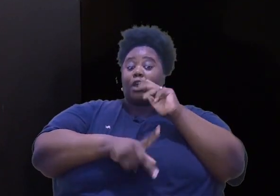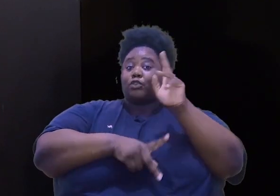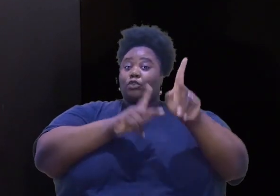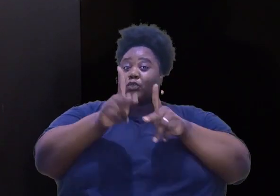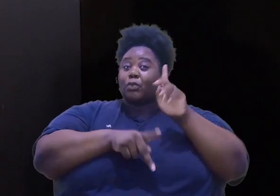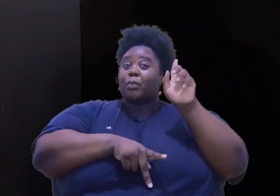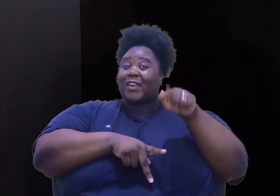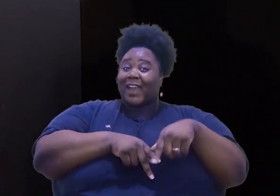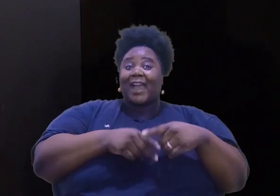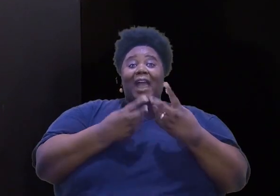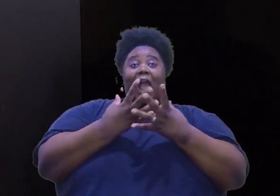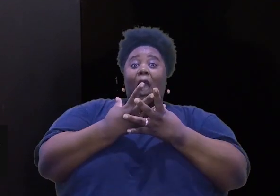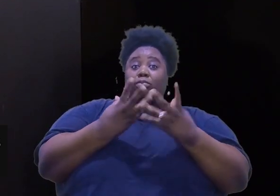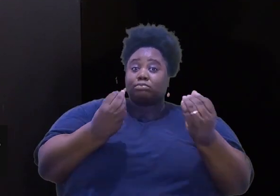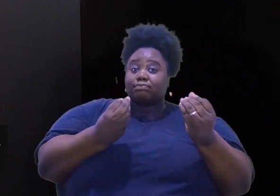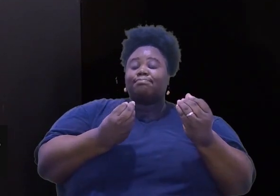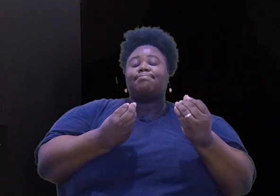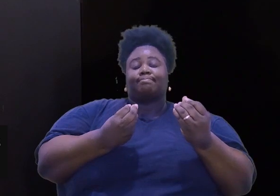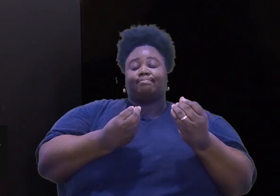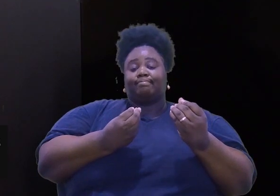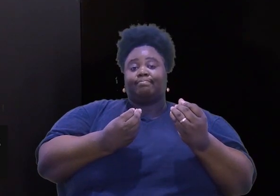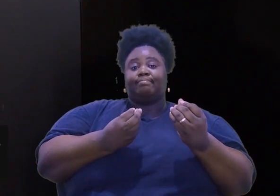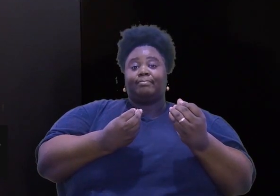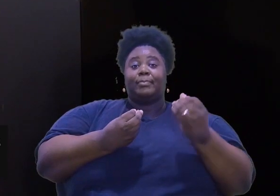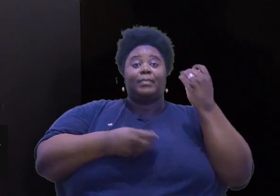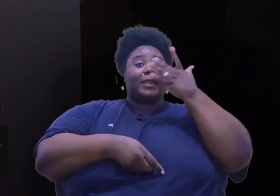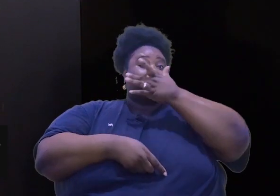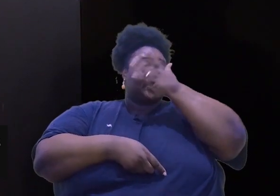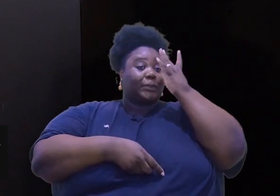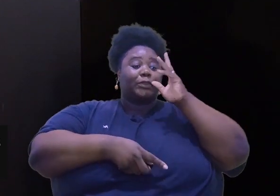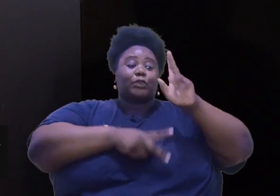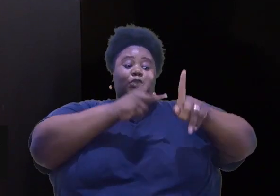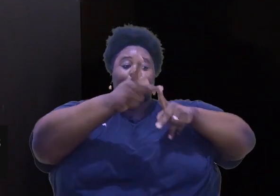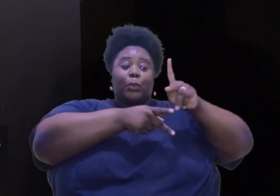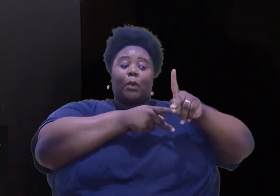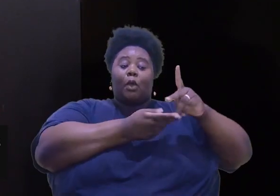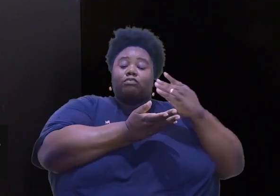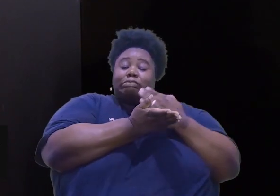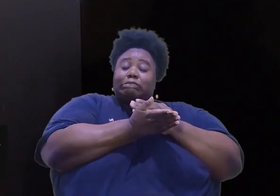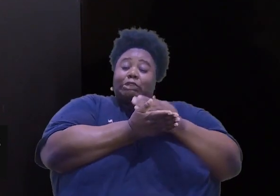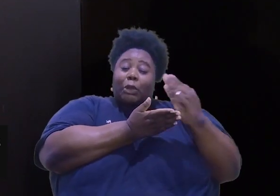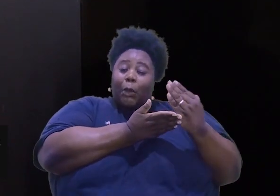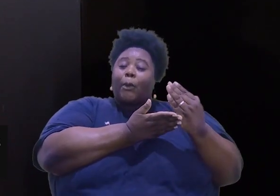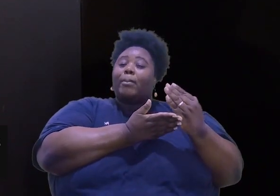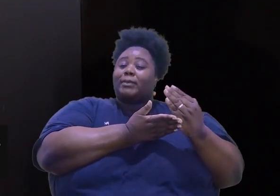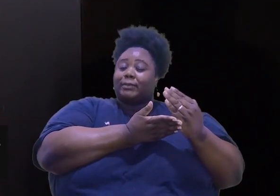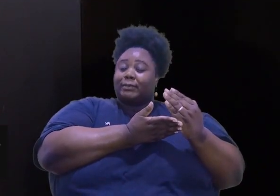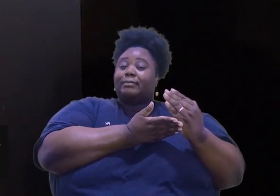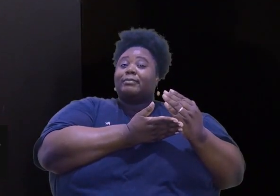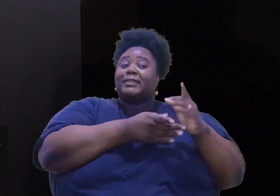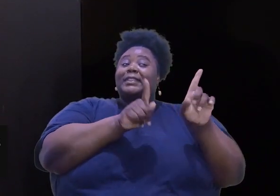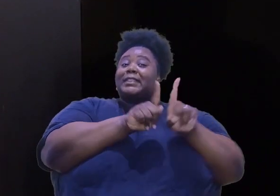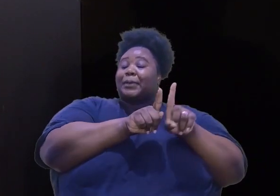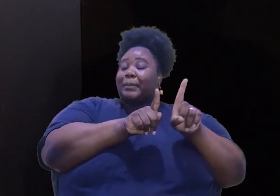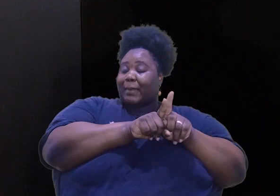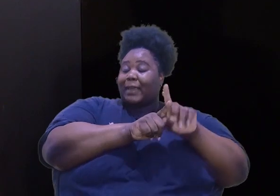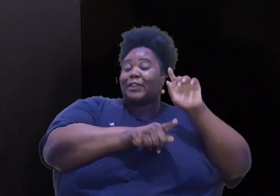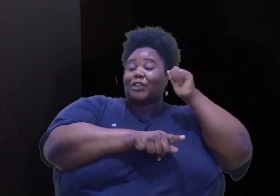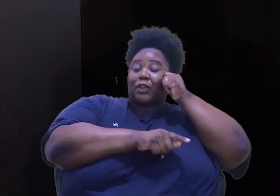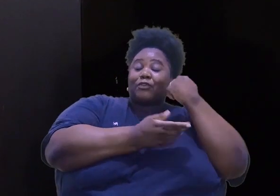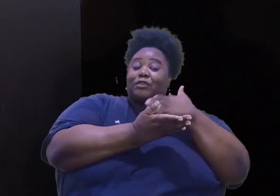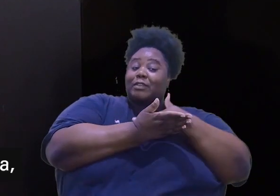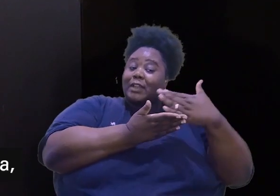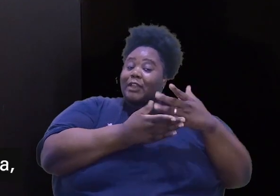é constituída de descendentes dos povos originários e afrodescendentes também, e